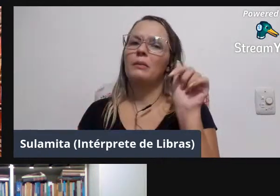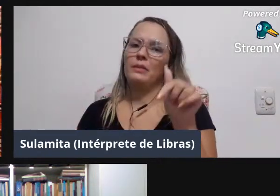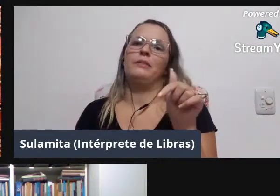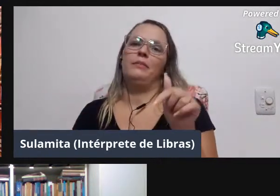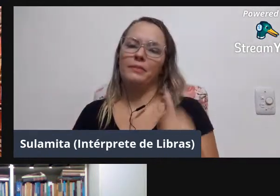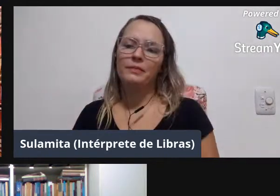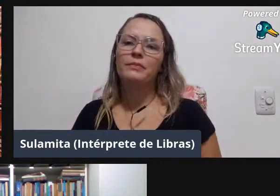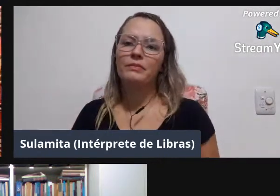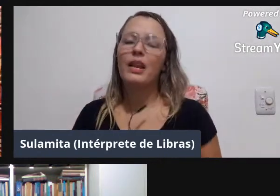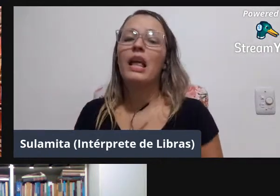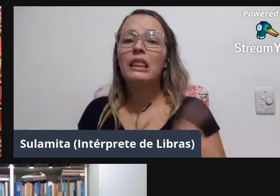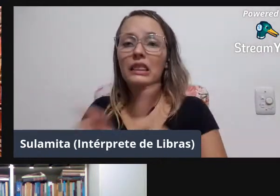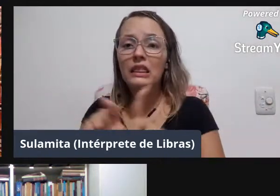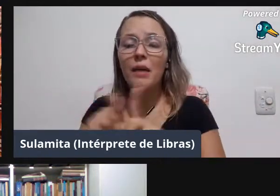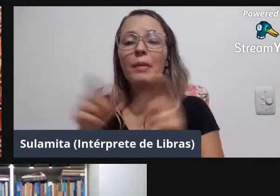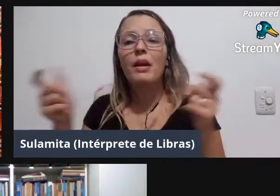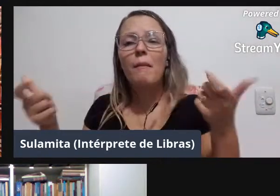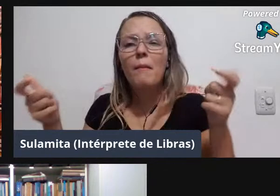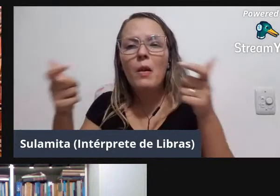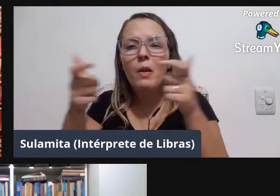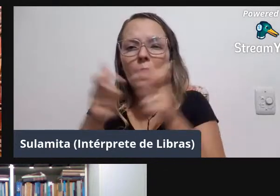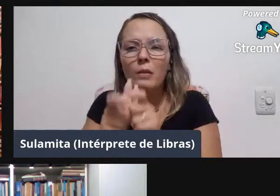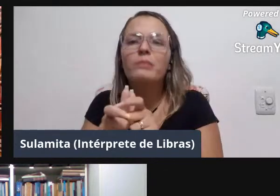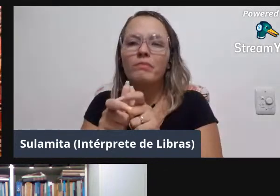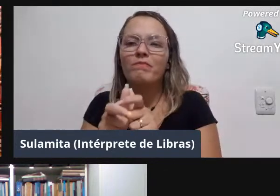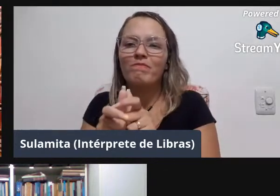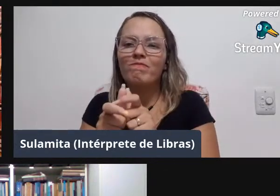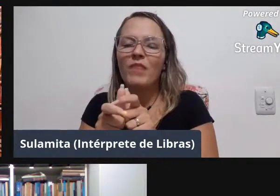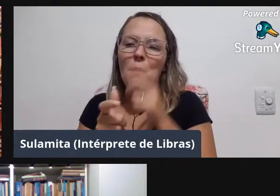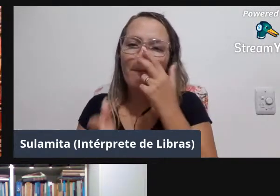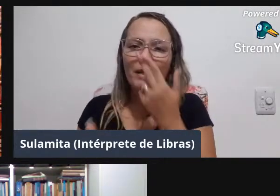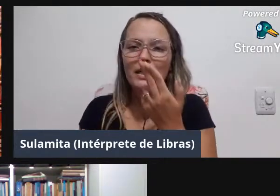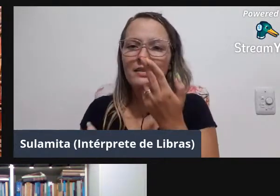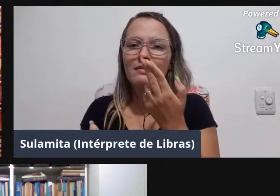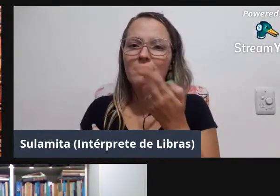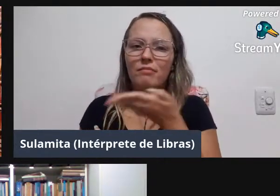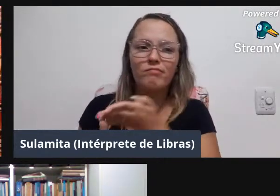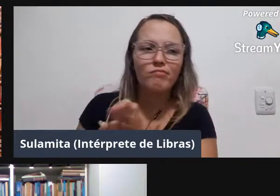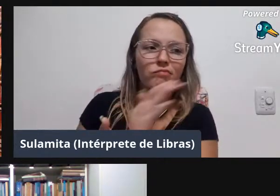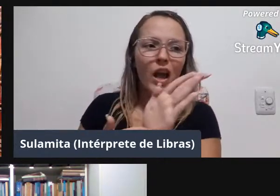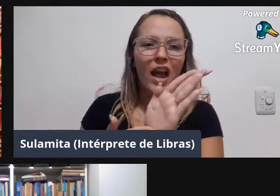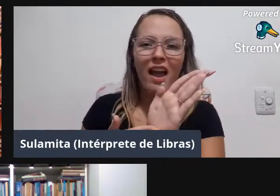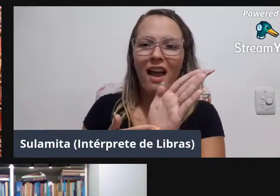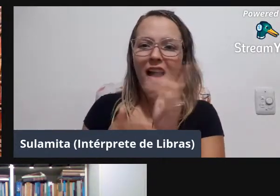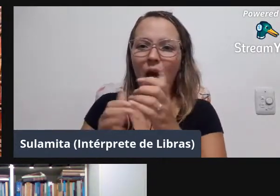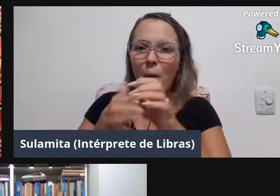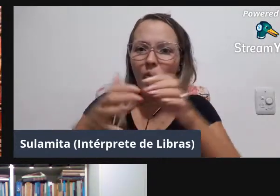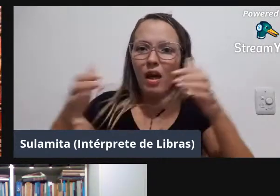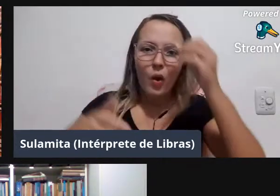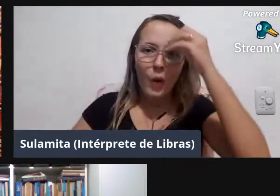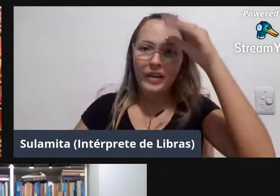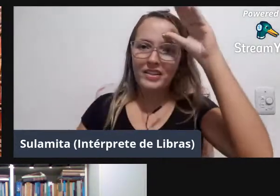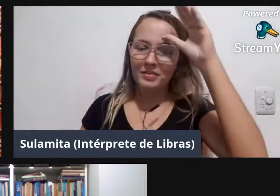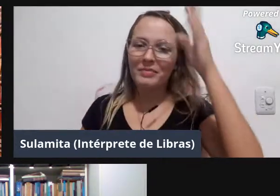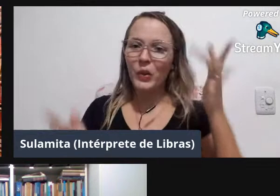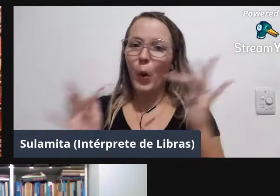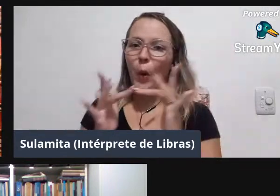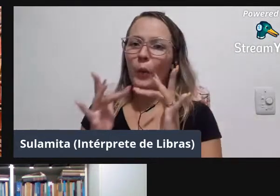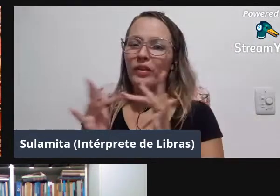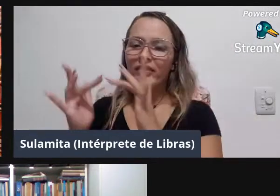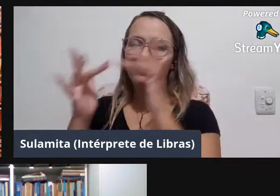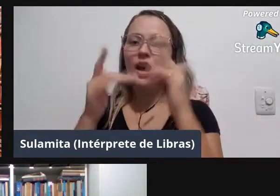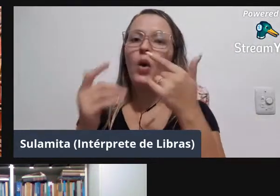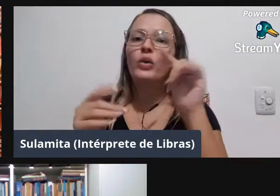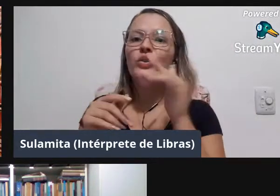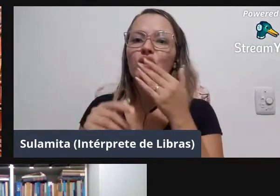e diminuindo, borrando essas fronteiras entre as linhas e tendo contato com pesquisas. E óbvio, eu